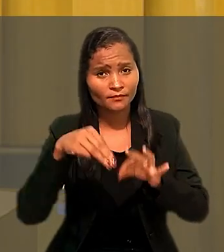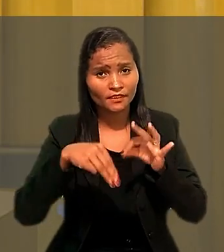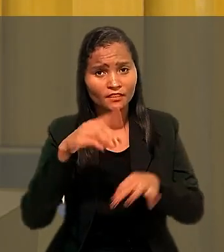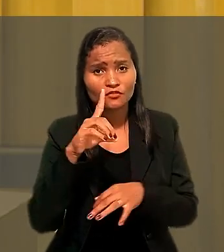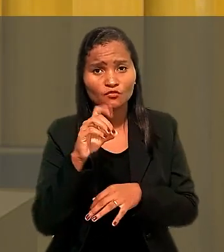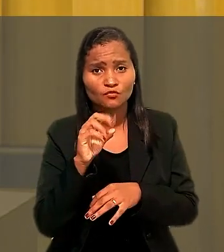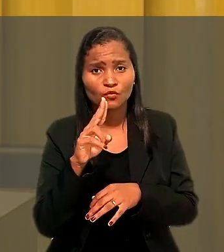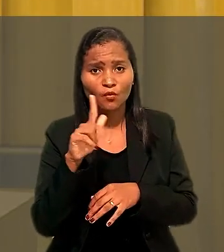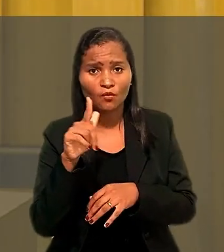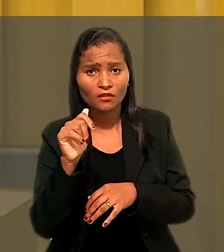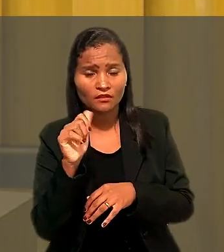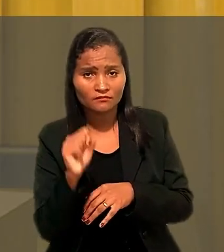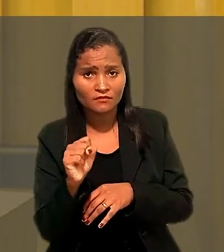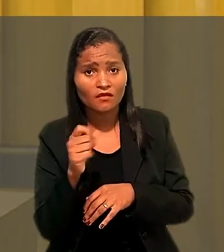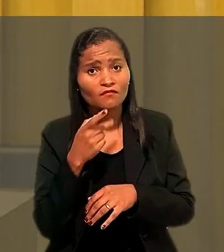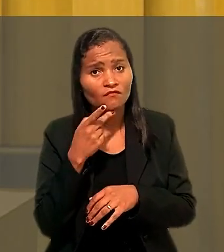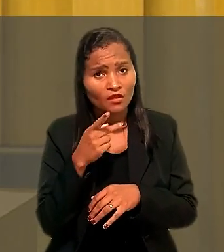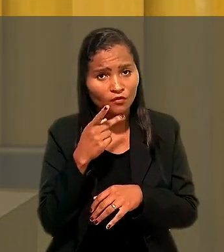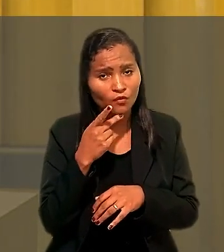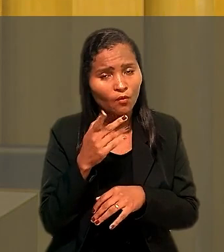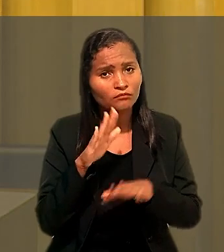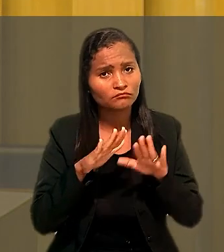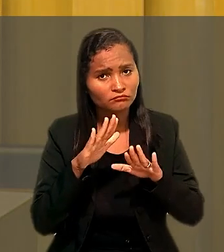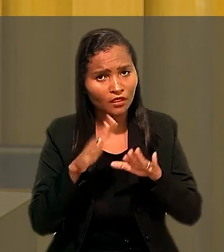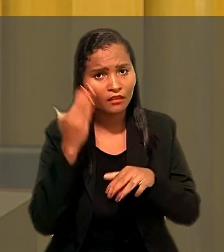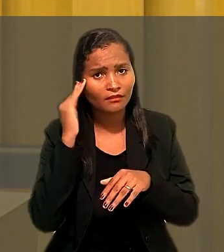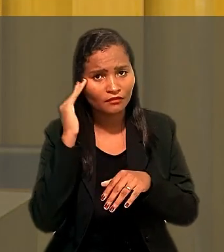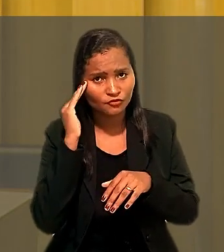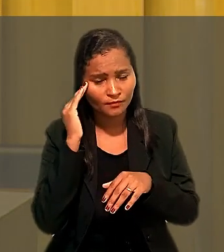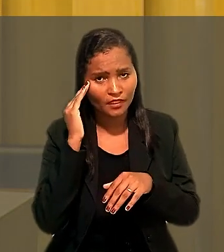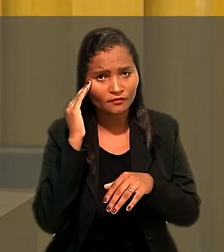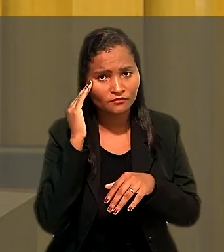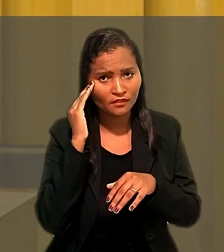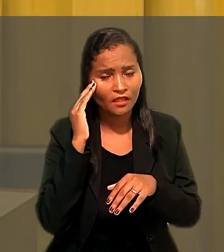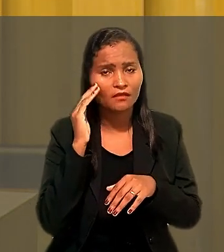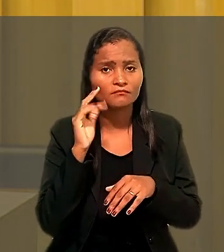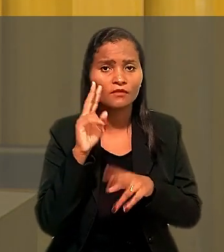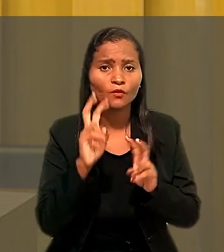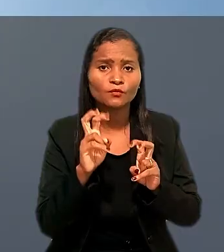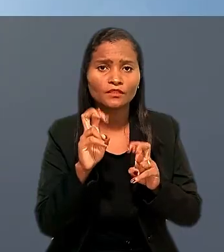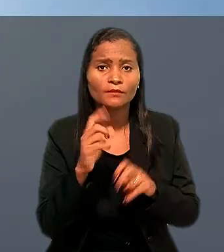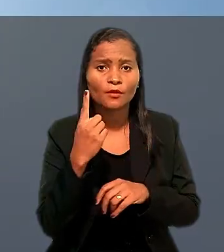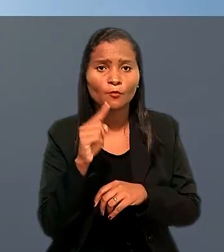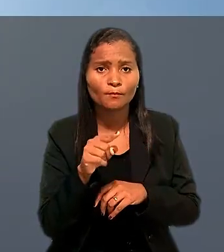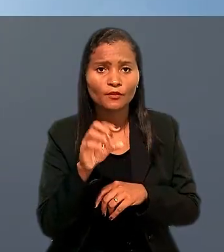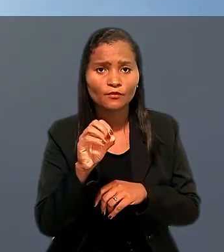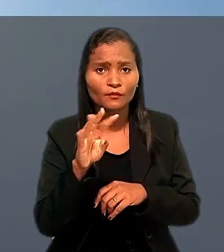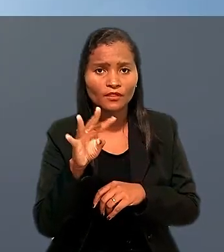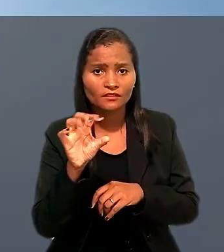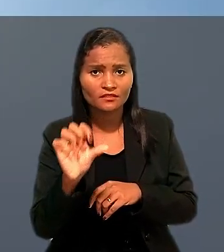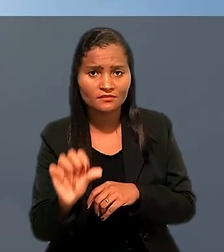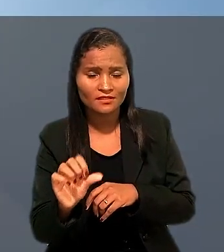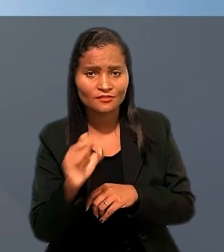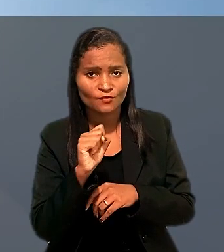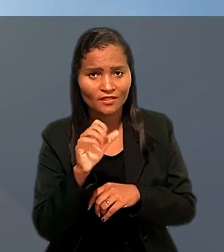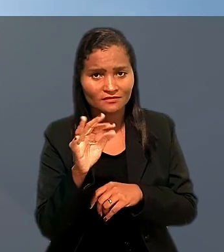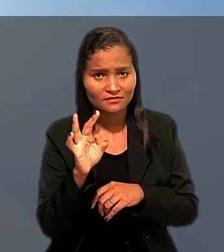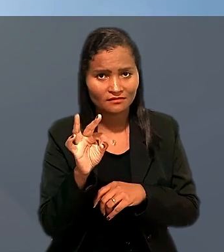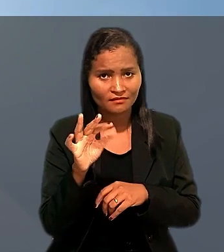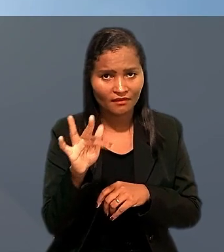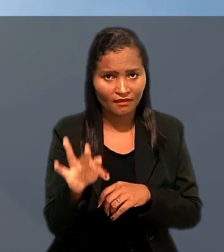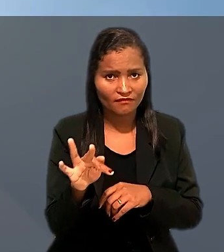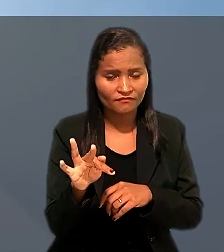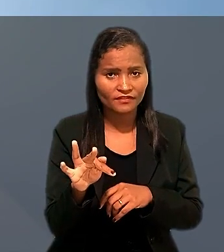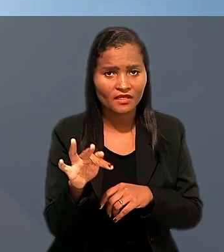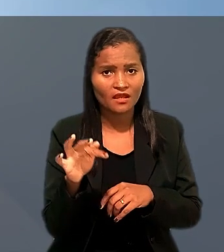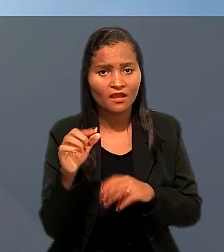Douglas Alencar Rodrigues, afirmou que, conforme entendimento consolidado pelo tema 1046 de repercussão geral do Supremo